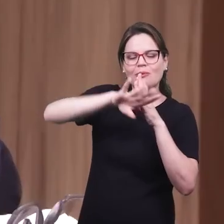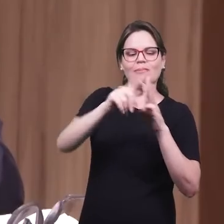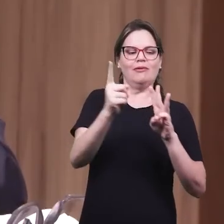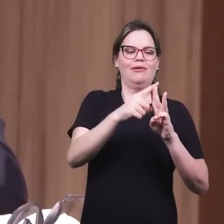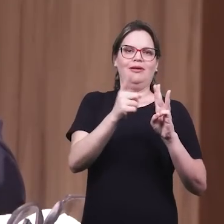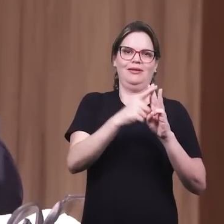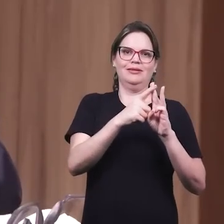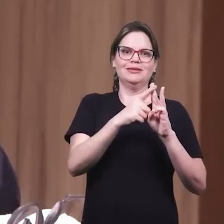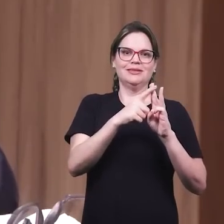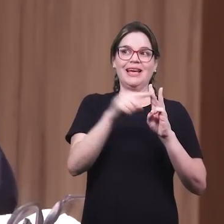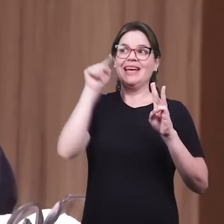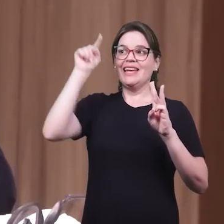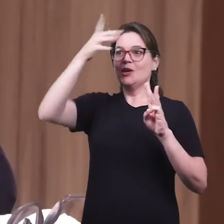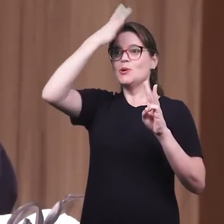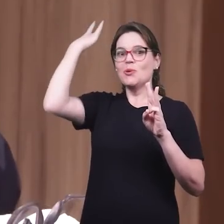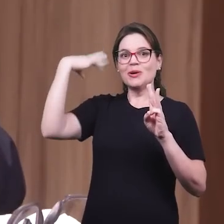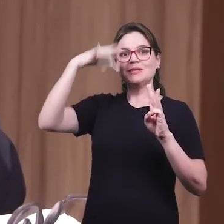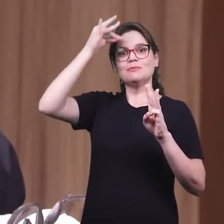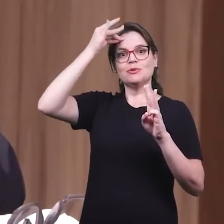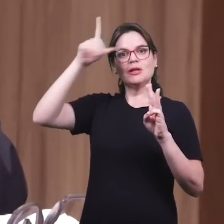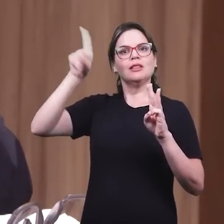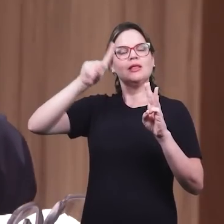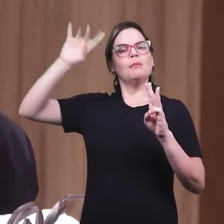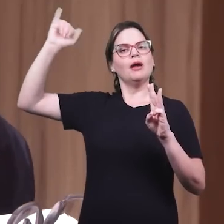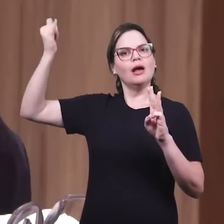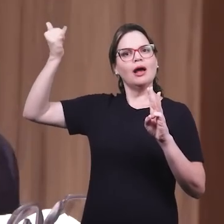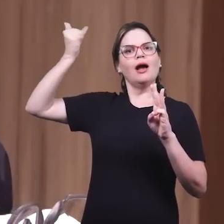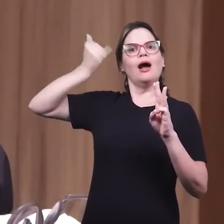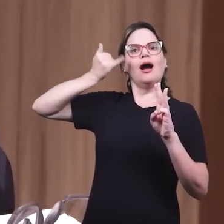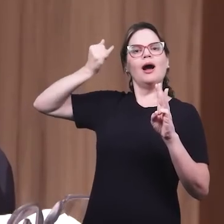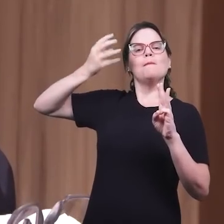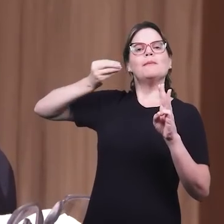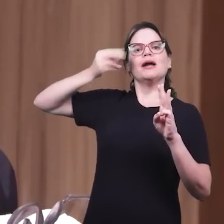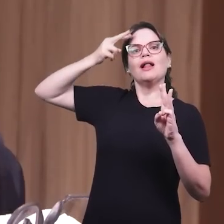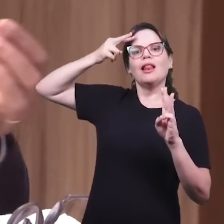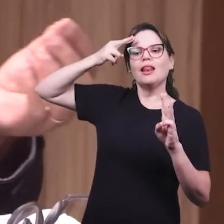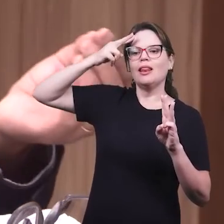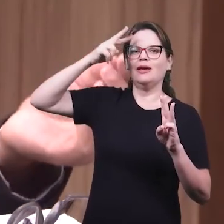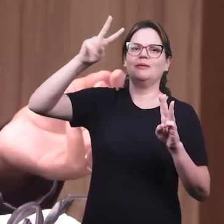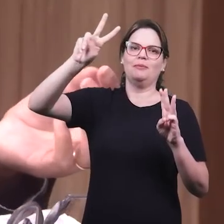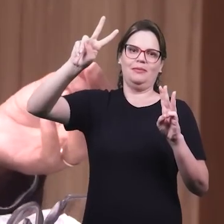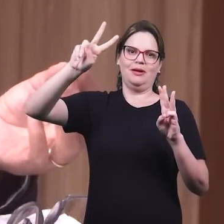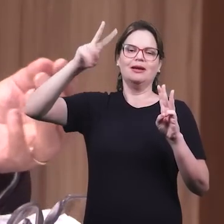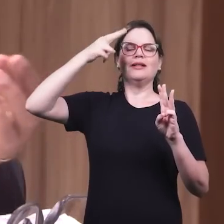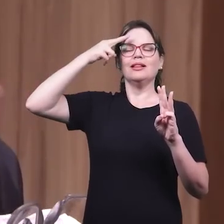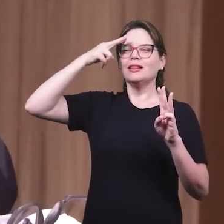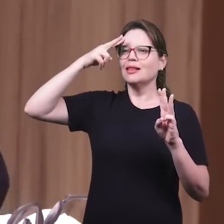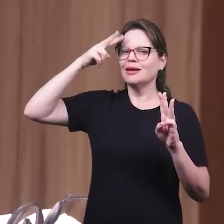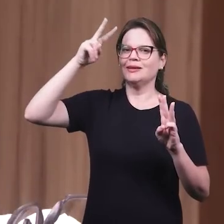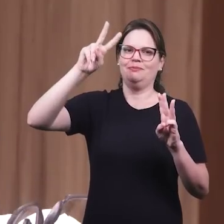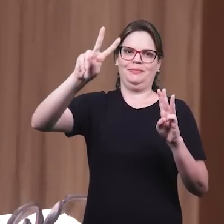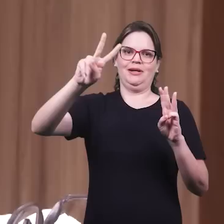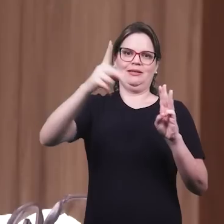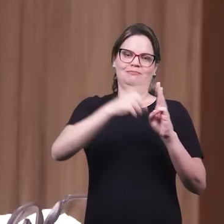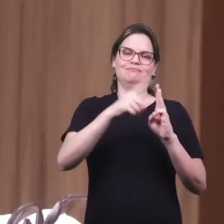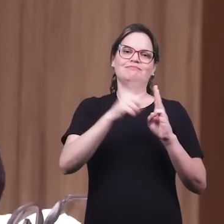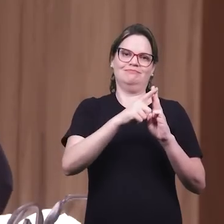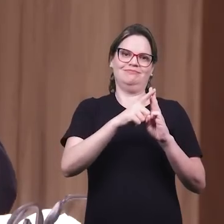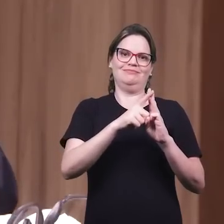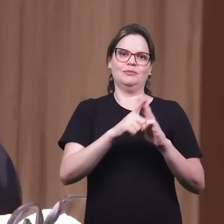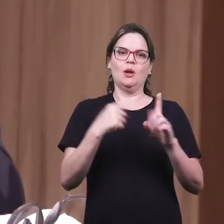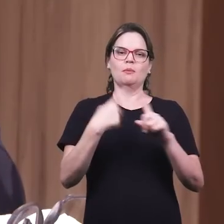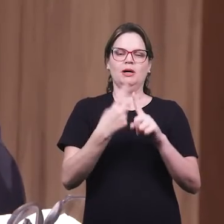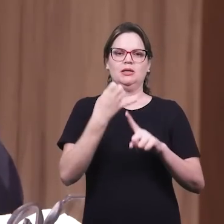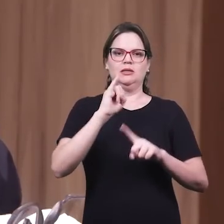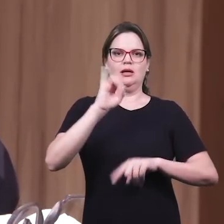como a doutora Ana bem colocou, é a parte da recuperação. Ou seja, quando nós somos expostos a certas situações,